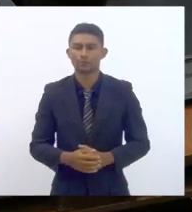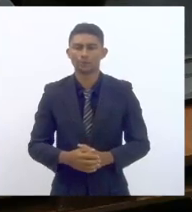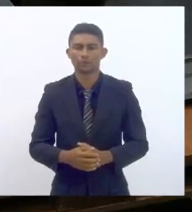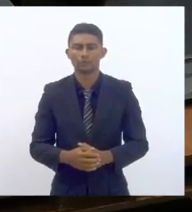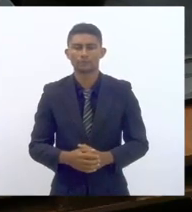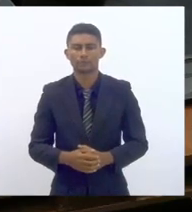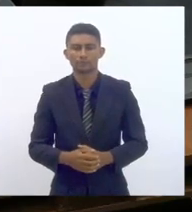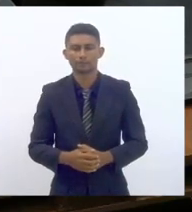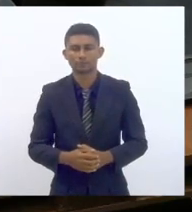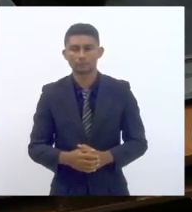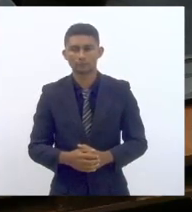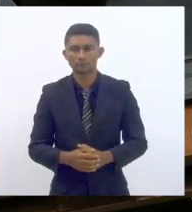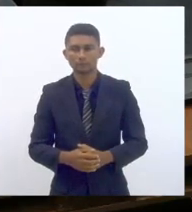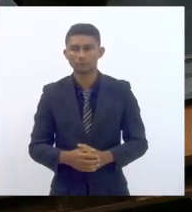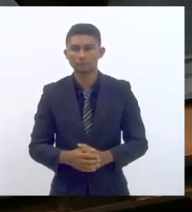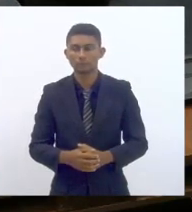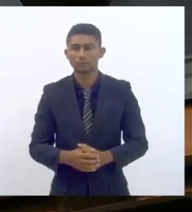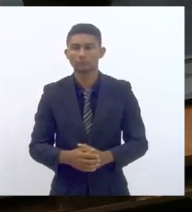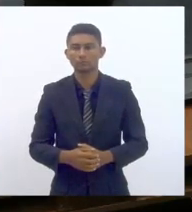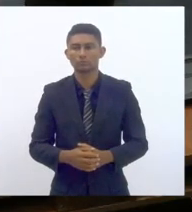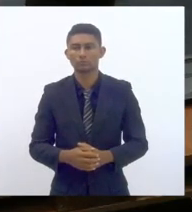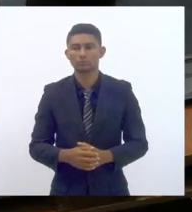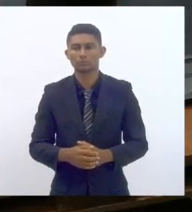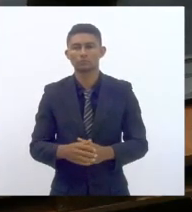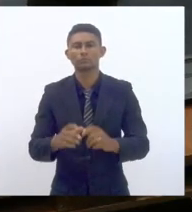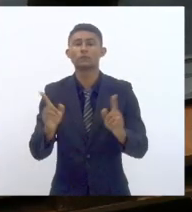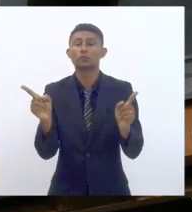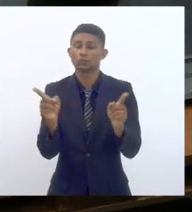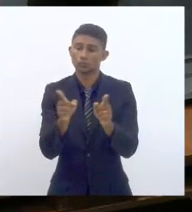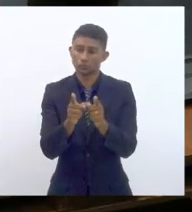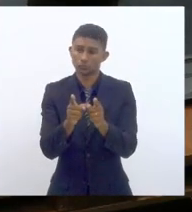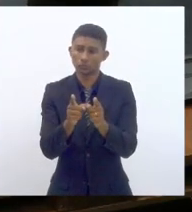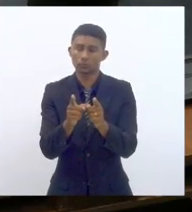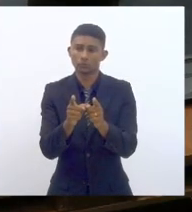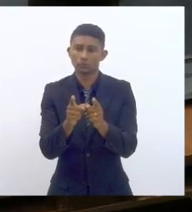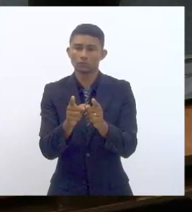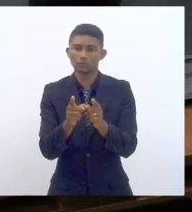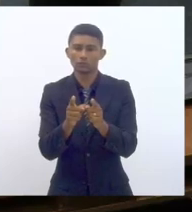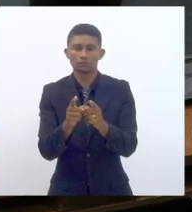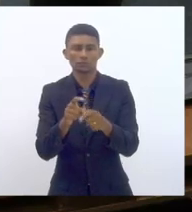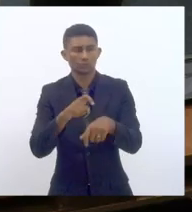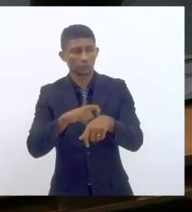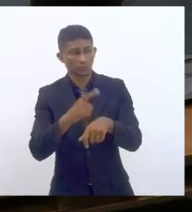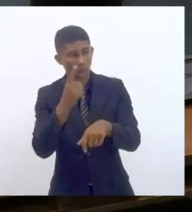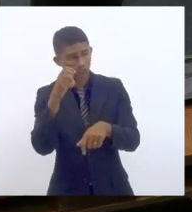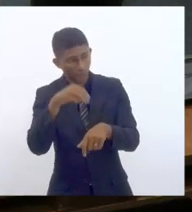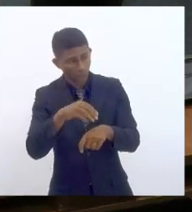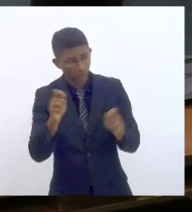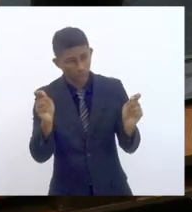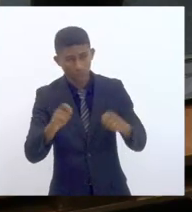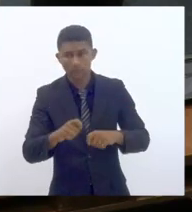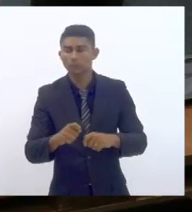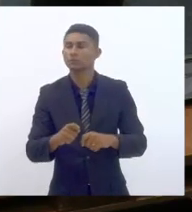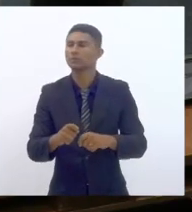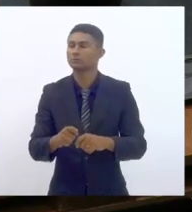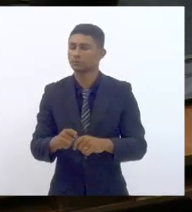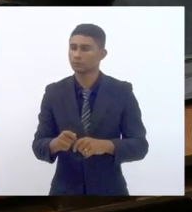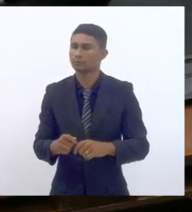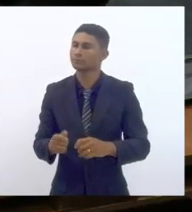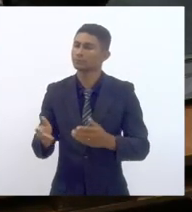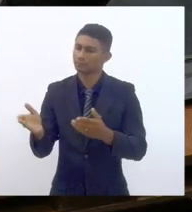Presidente. Pode fazer uma declaração curta, presidente, deputado. Presidente, me permite um minuto, presidente? Permito. Da declaração,